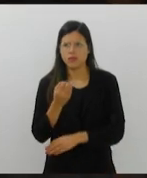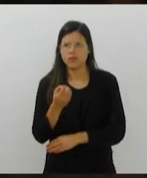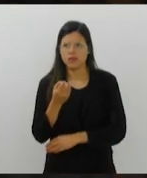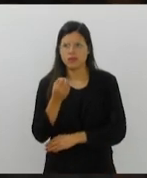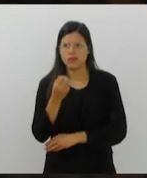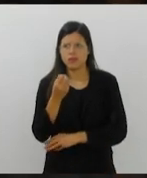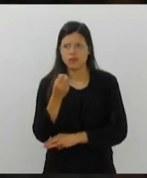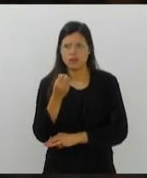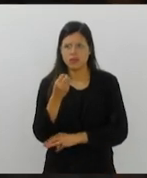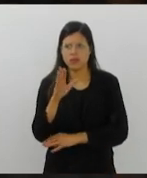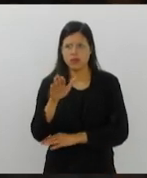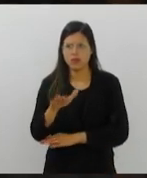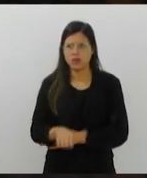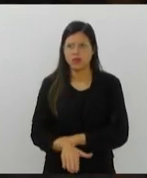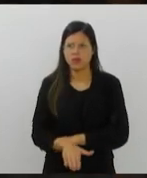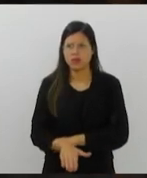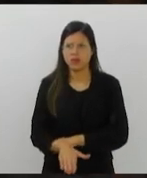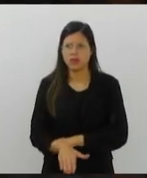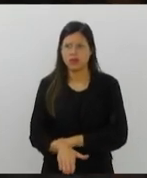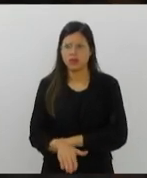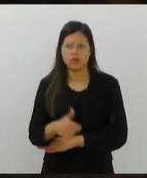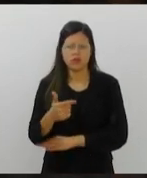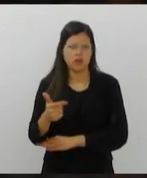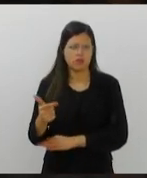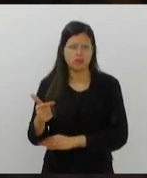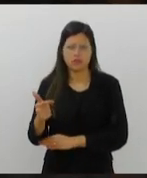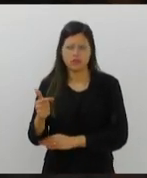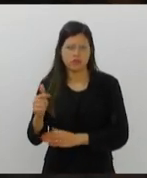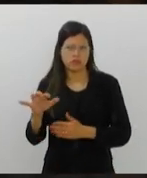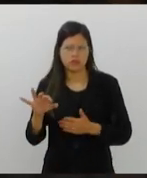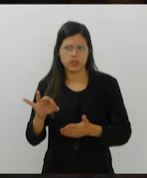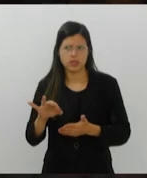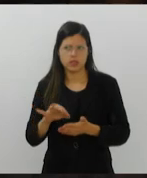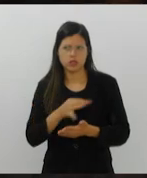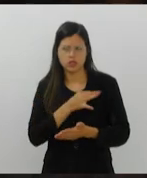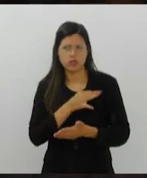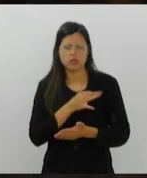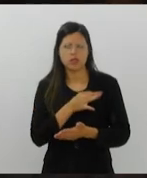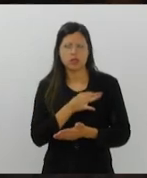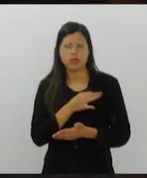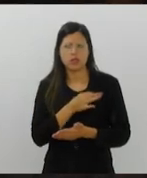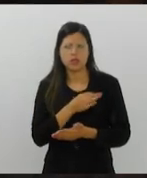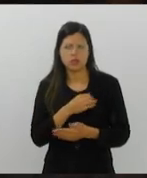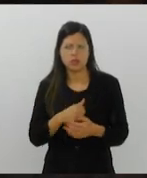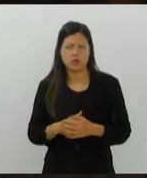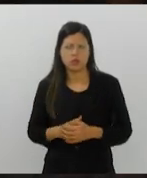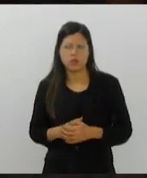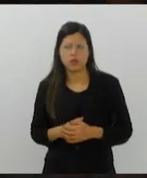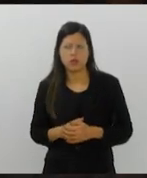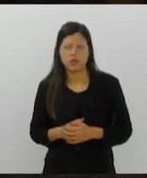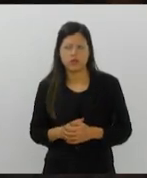Boa tarde. Não havendo mais oradores inscritos, tá?